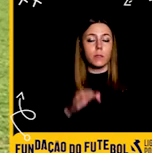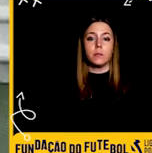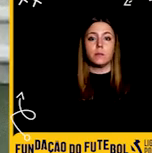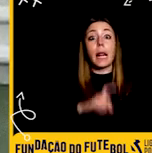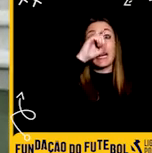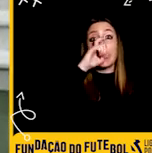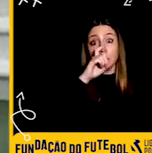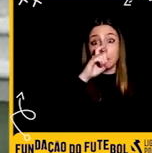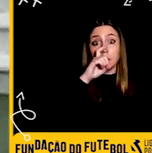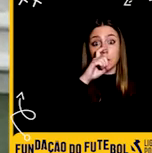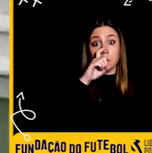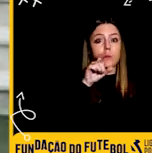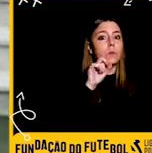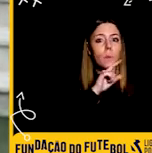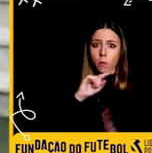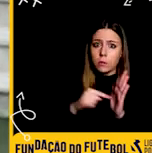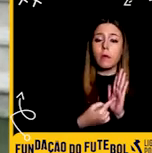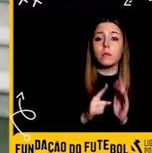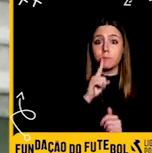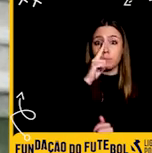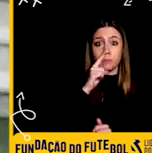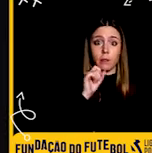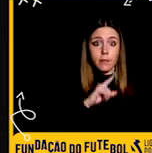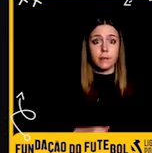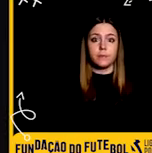808-24-24-24. Lembra-te, podes sempre fazer um teste.